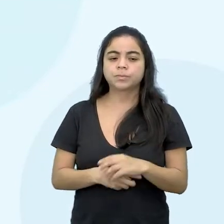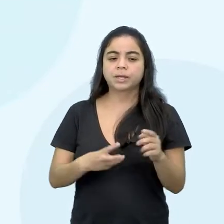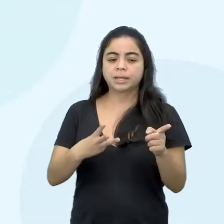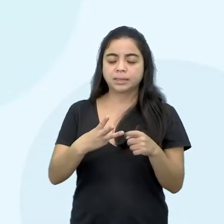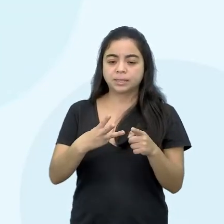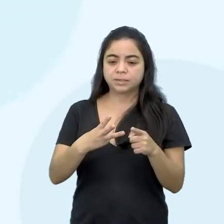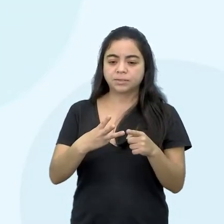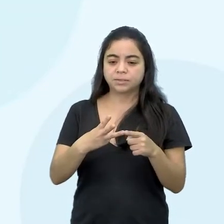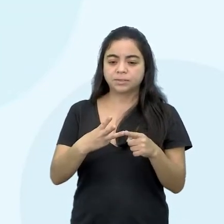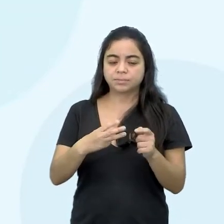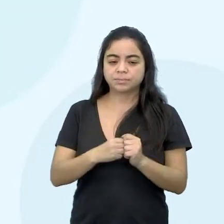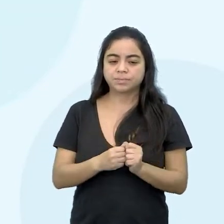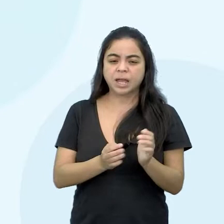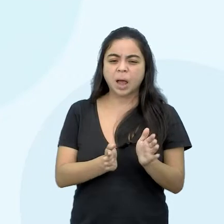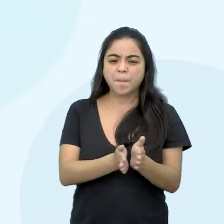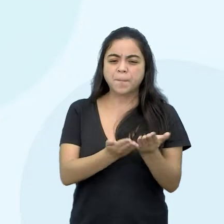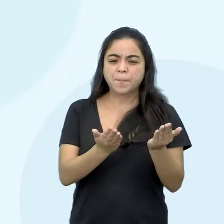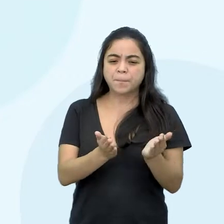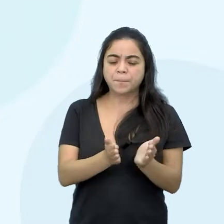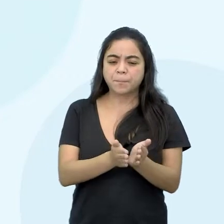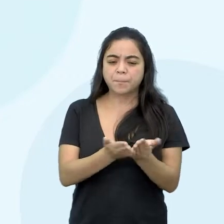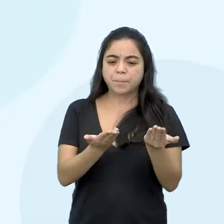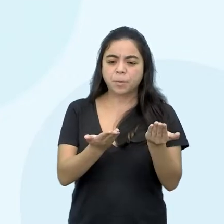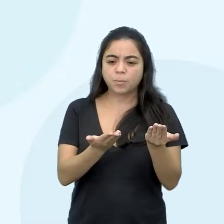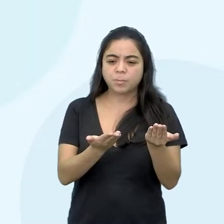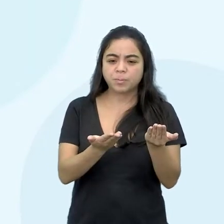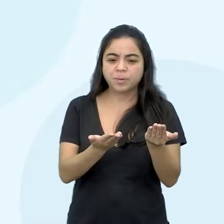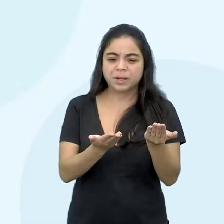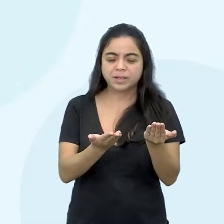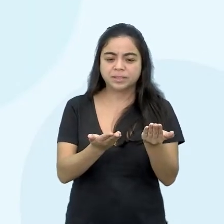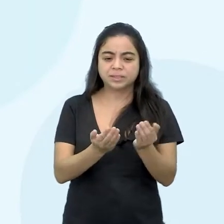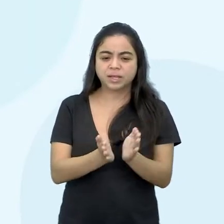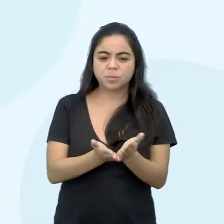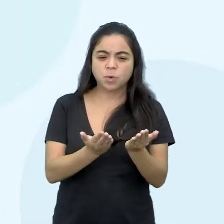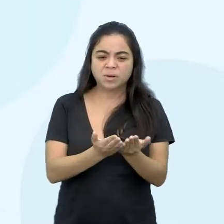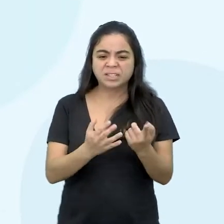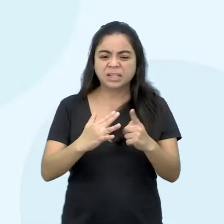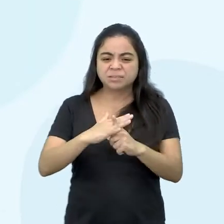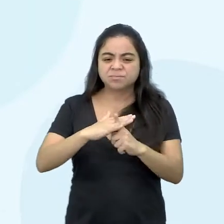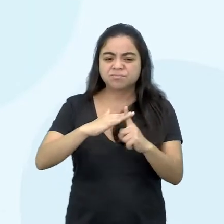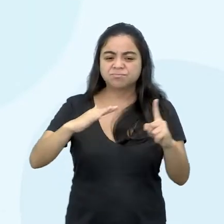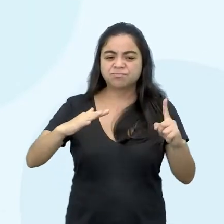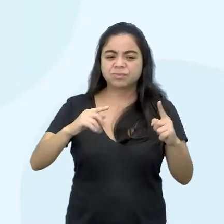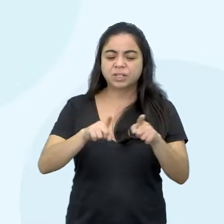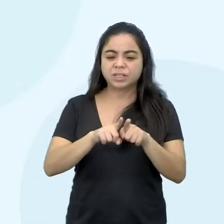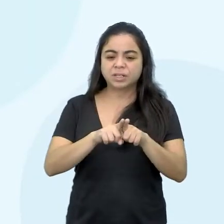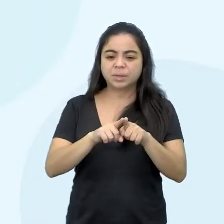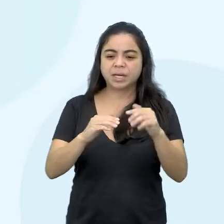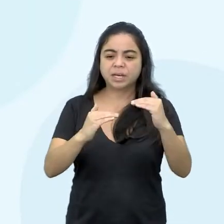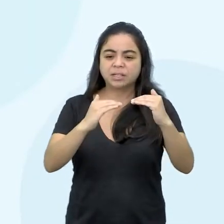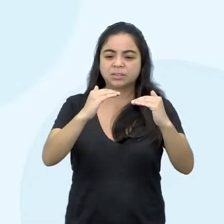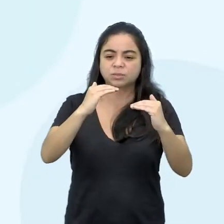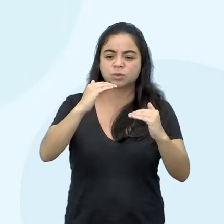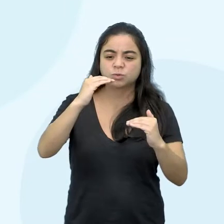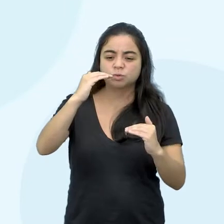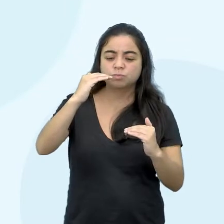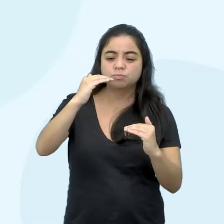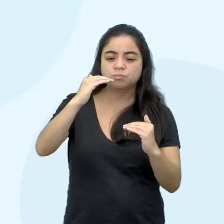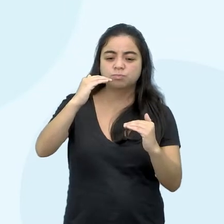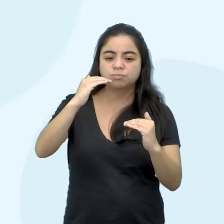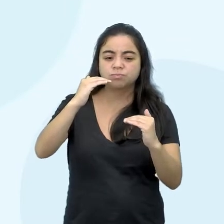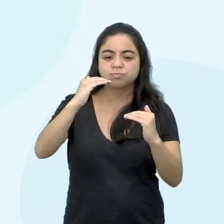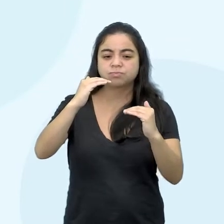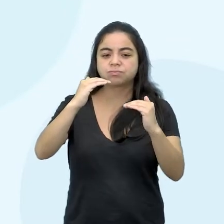Terceiro, erradicar a pobreza e a marginalização e reduzir as desigualdades sociais